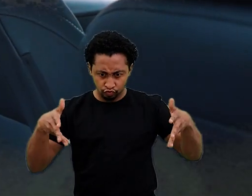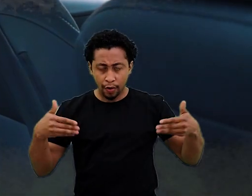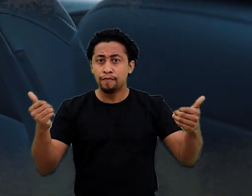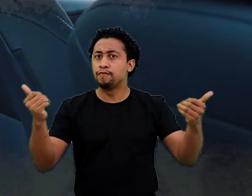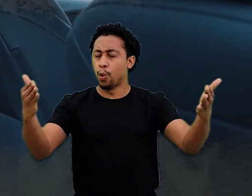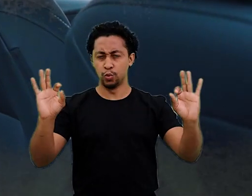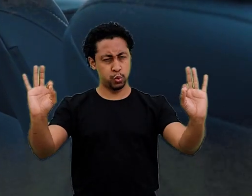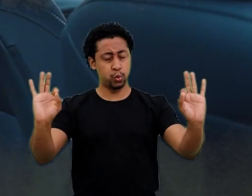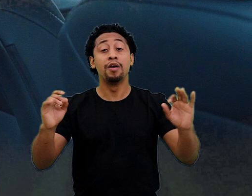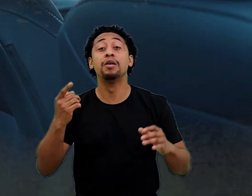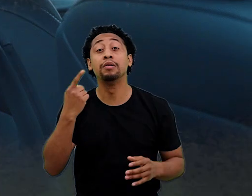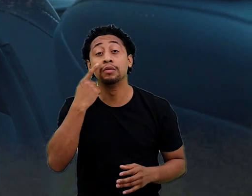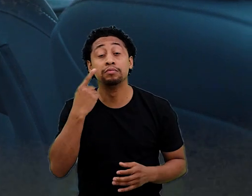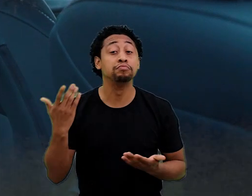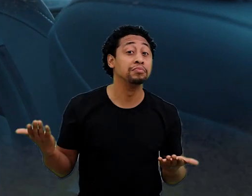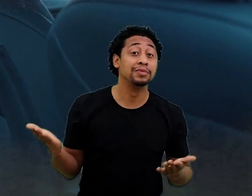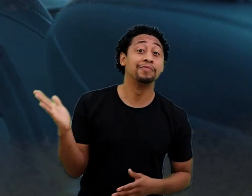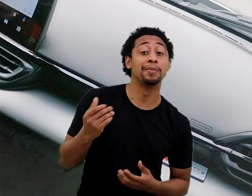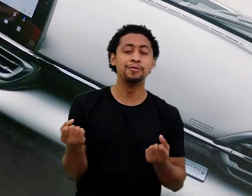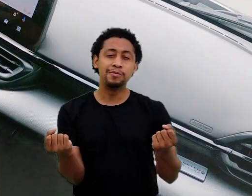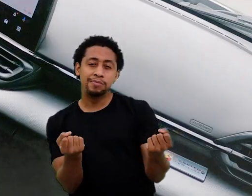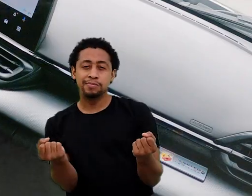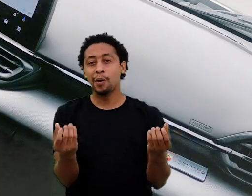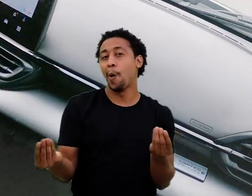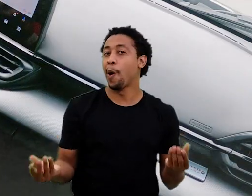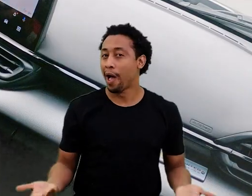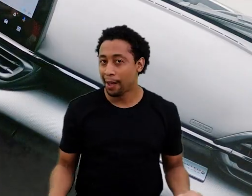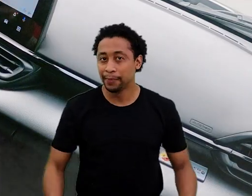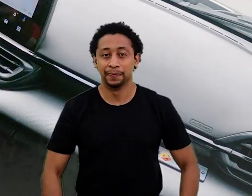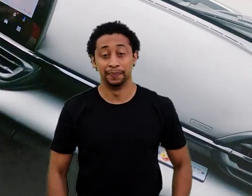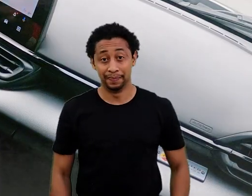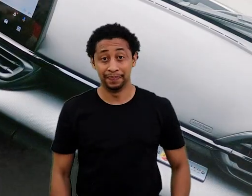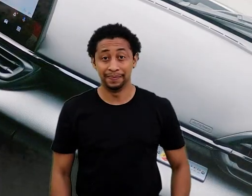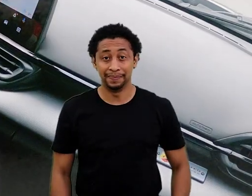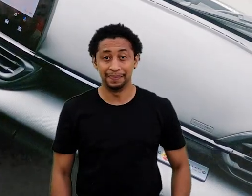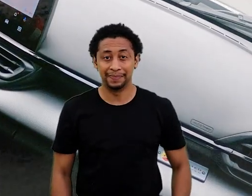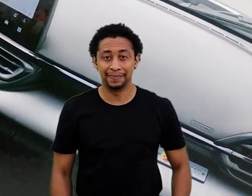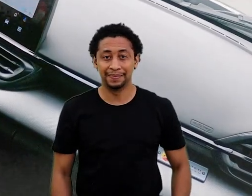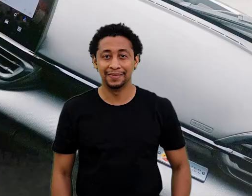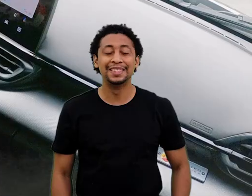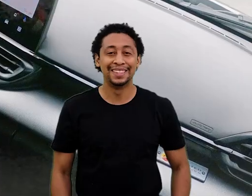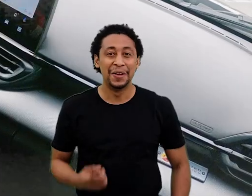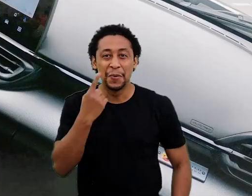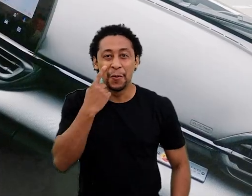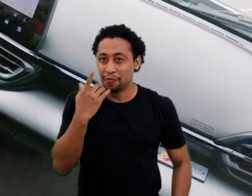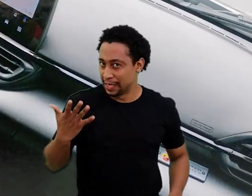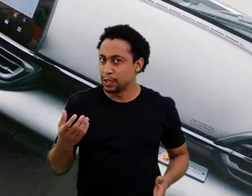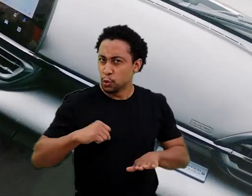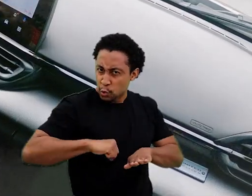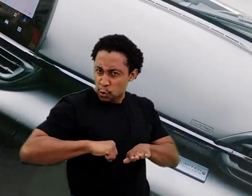externo. Mas vamos ver então como é que ele anda, afinal. Bom, vamos ver a disposição então dos